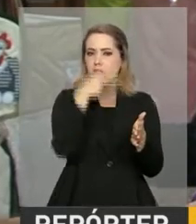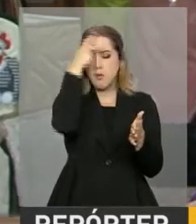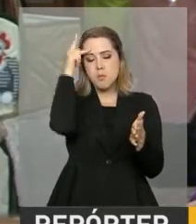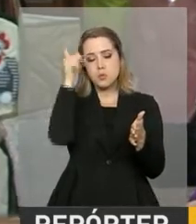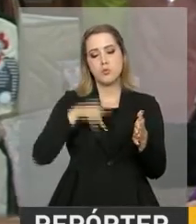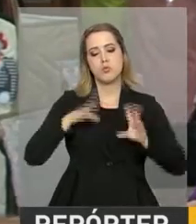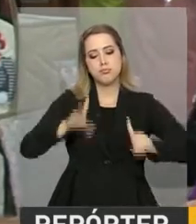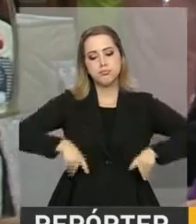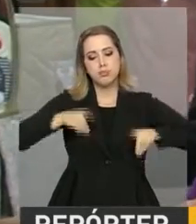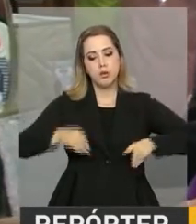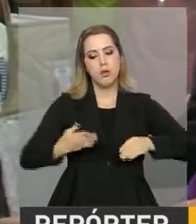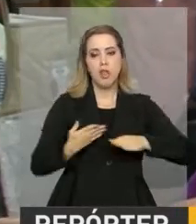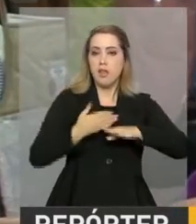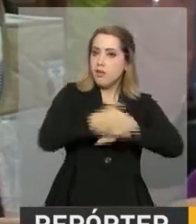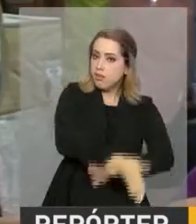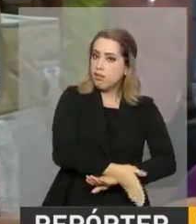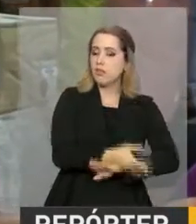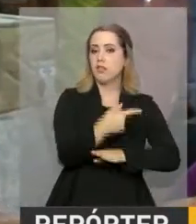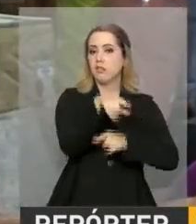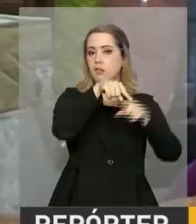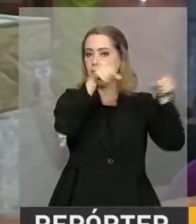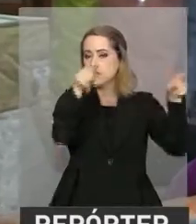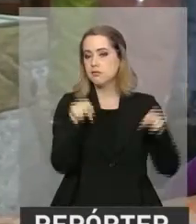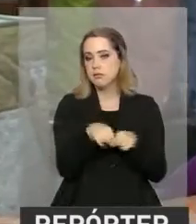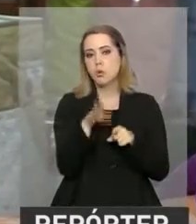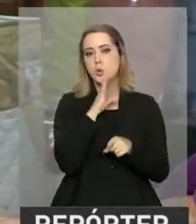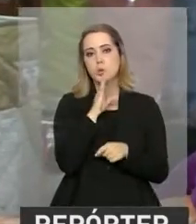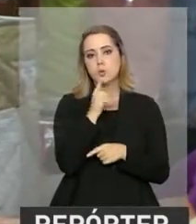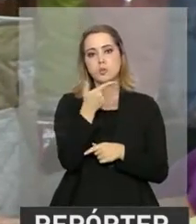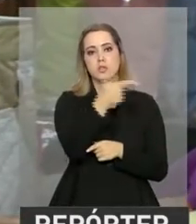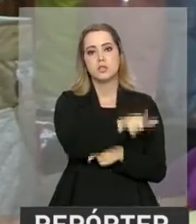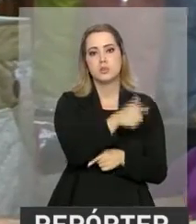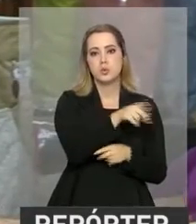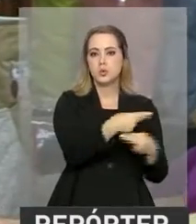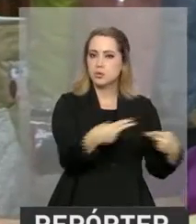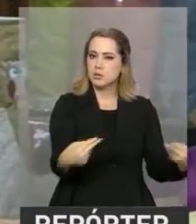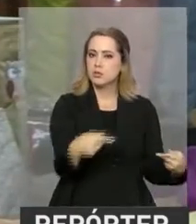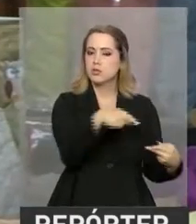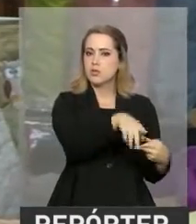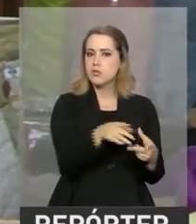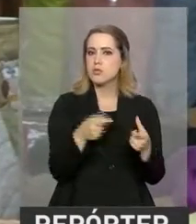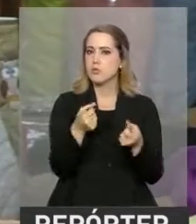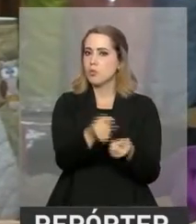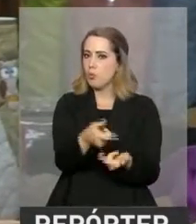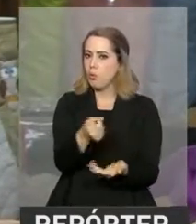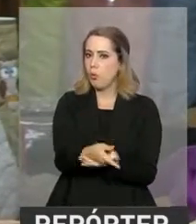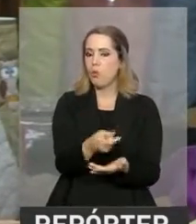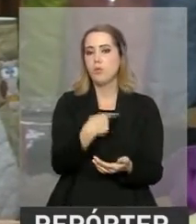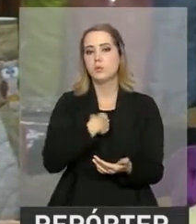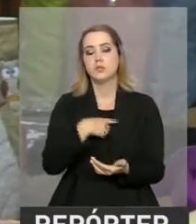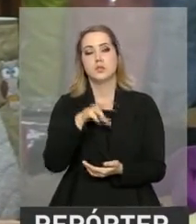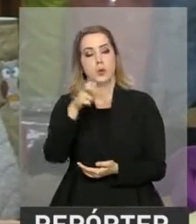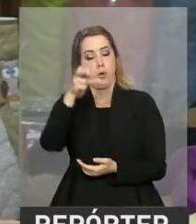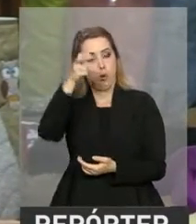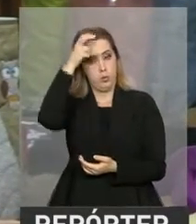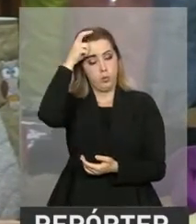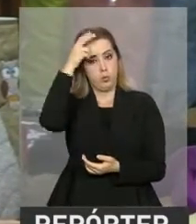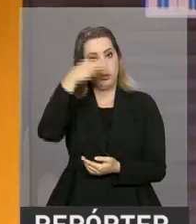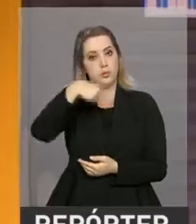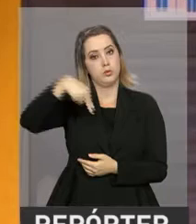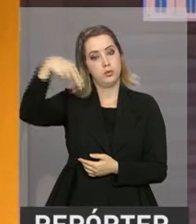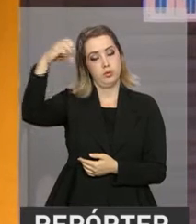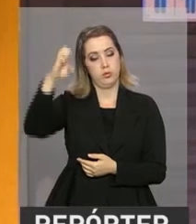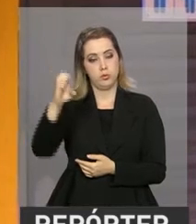deficiência, de estar acessando o interior da loja, conhecendo o restante das mercadorias, um pouco da cultura nordestina que a gente passa aqui